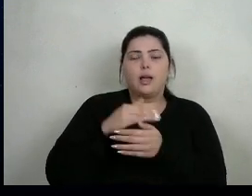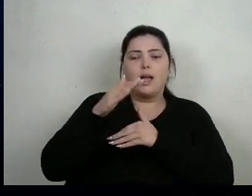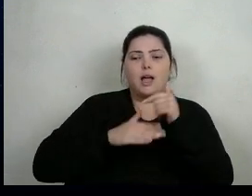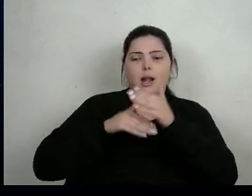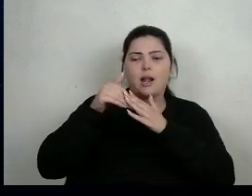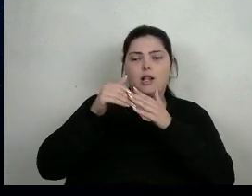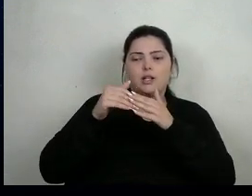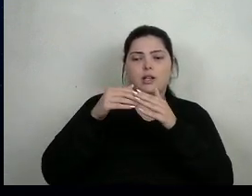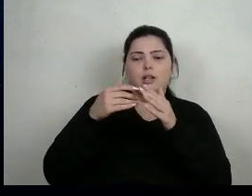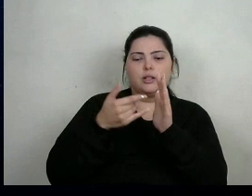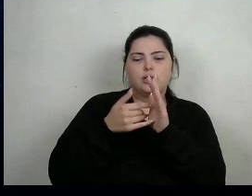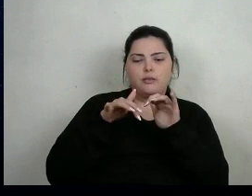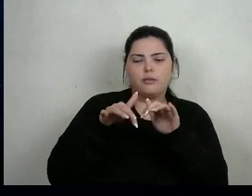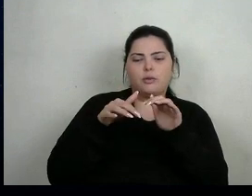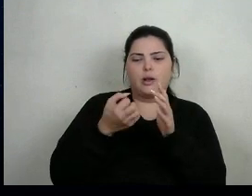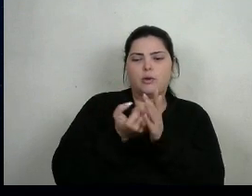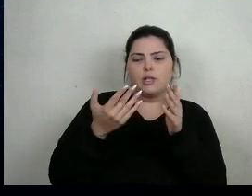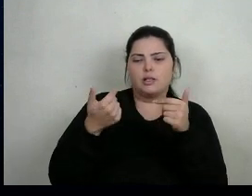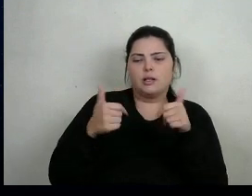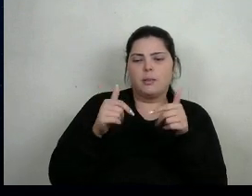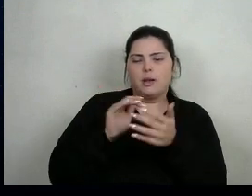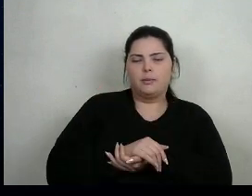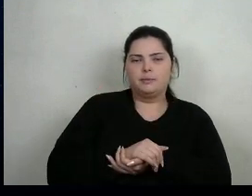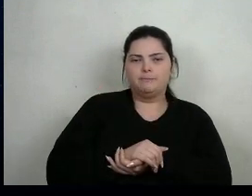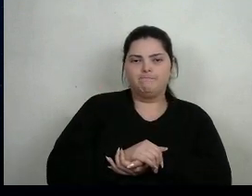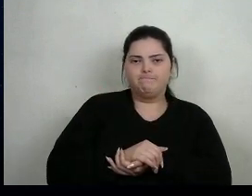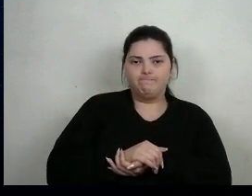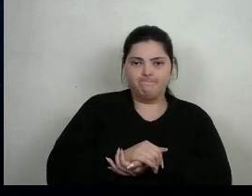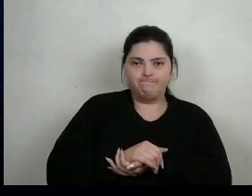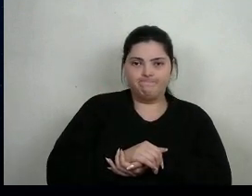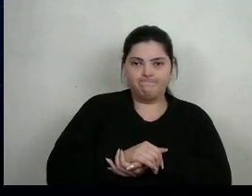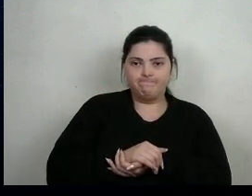o quanto de trabalho está sendo feito E aí